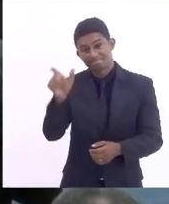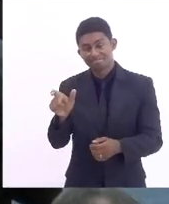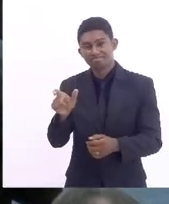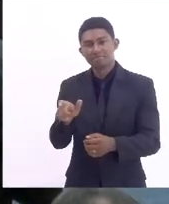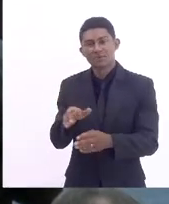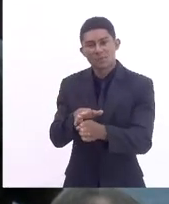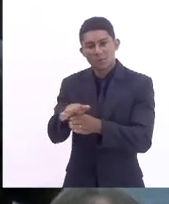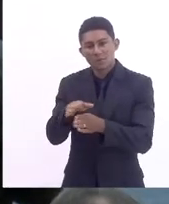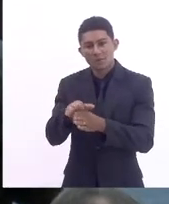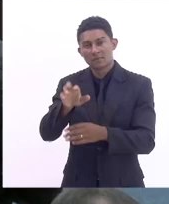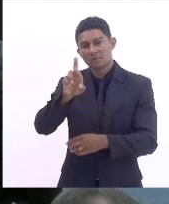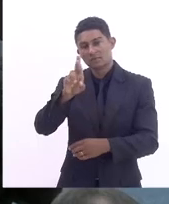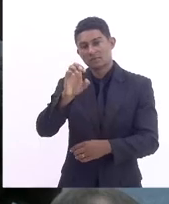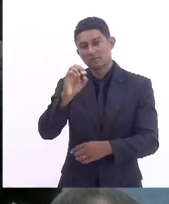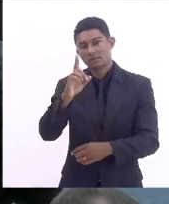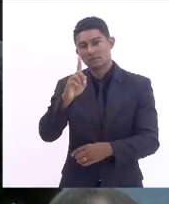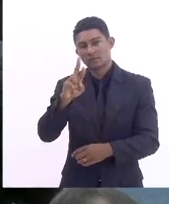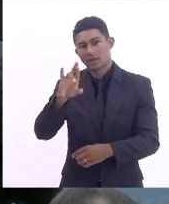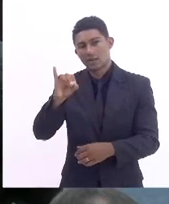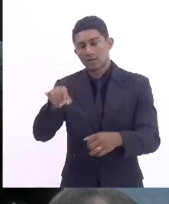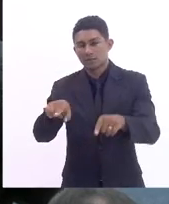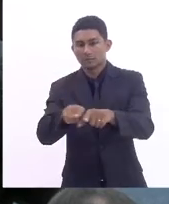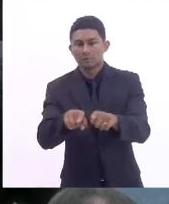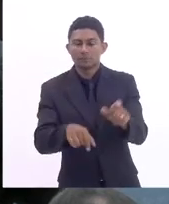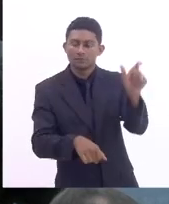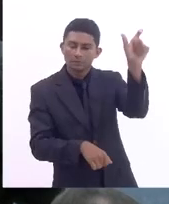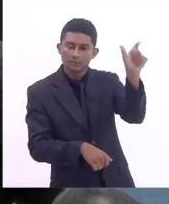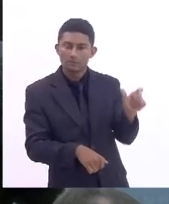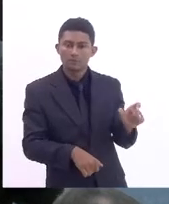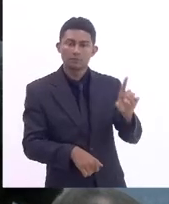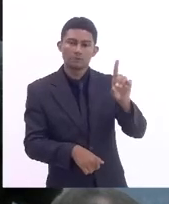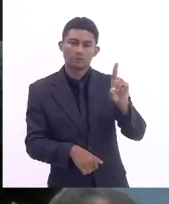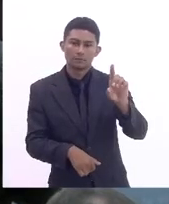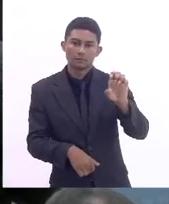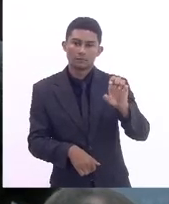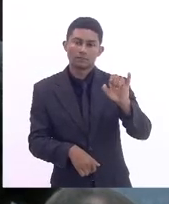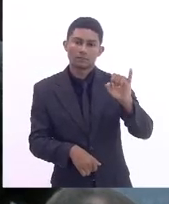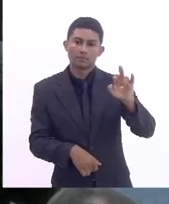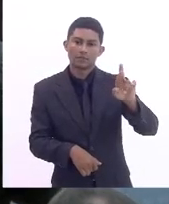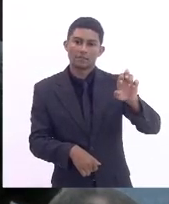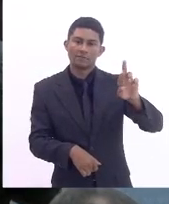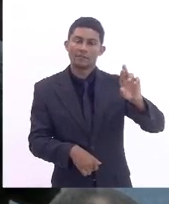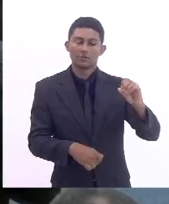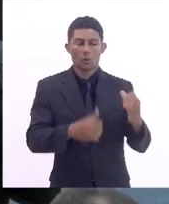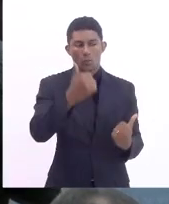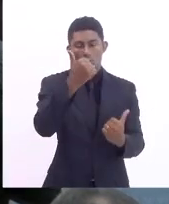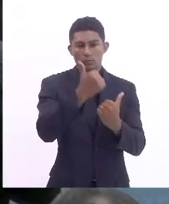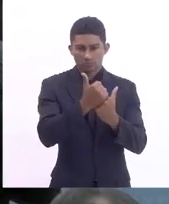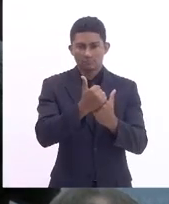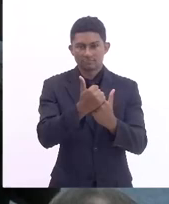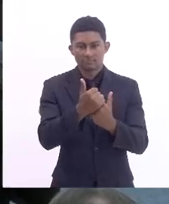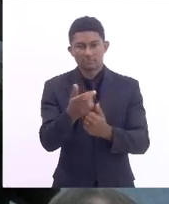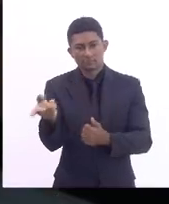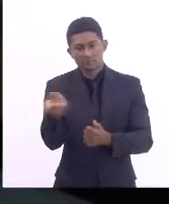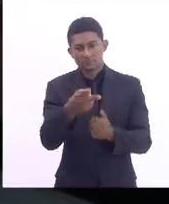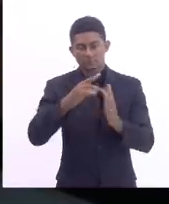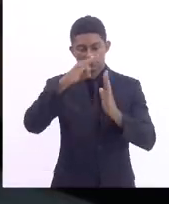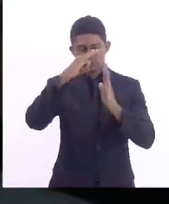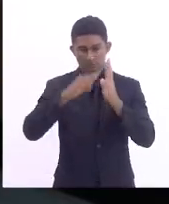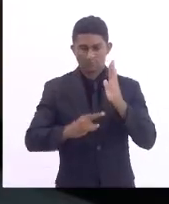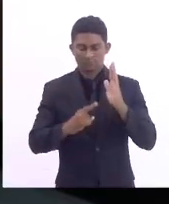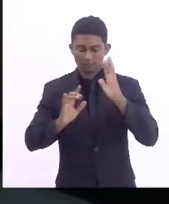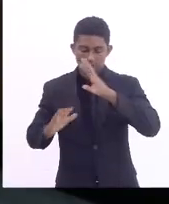Pereira Ponciano e o conselheiro suplente dayvison Miranda da Costa para receber o termo de posse e